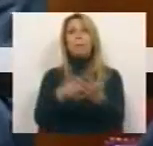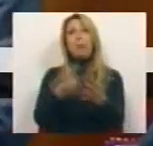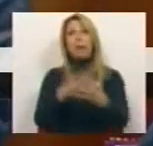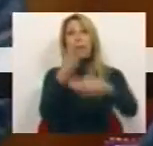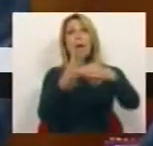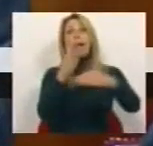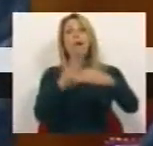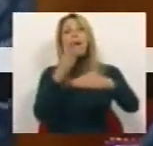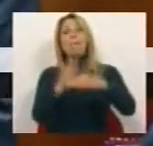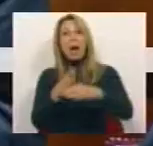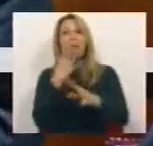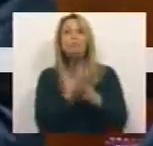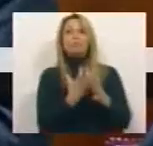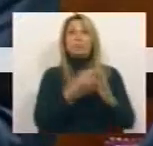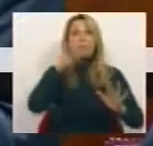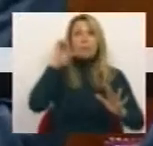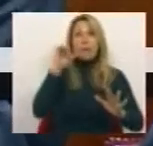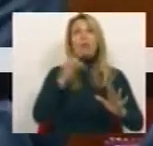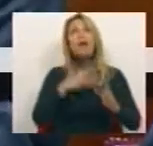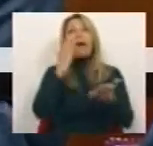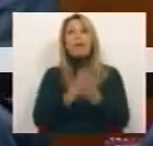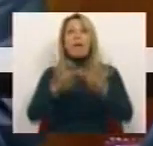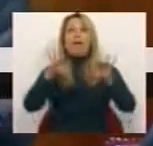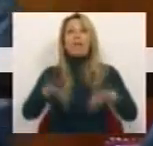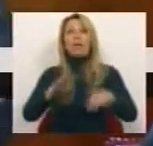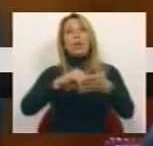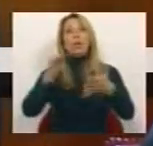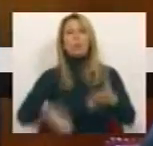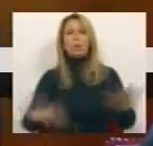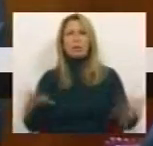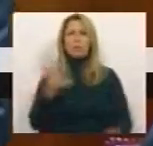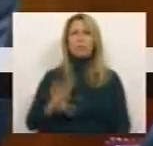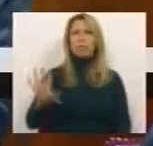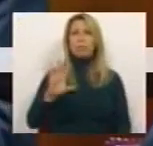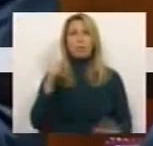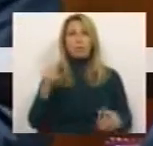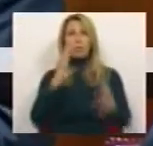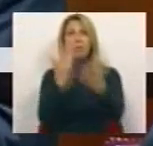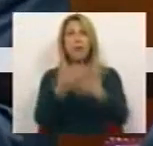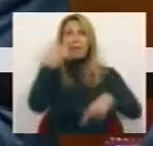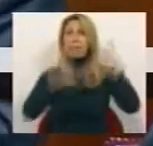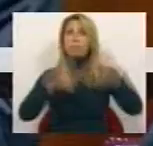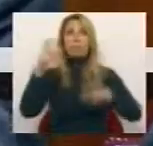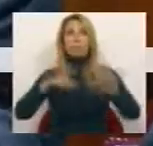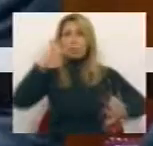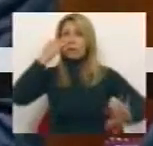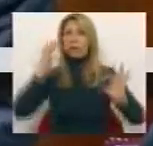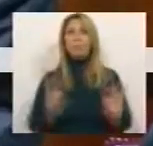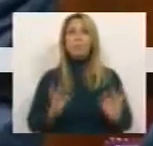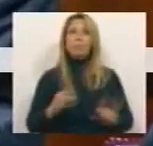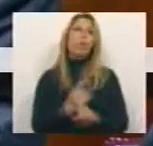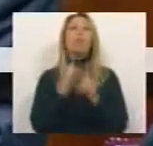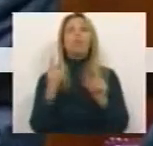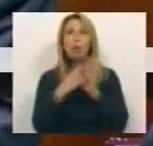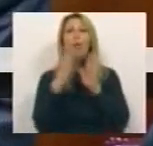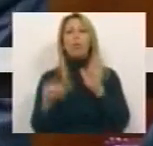parte que não estava amortizada no final da concessão e de uma maneira que só prejudicava os contribuintes por razão muito simples. É que o modelo de amortização